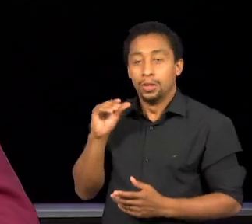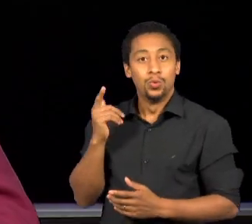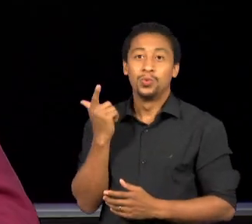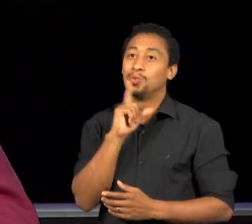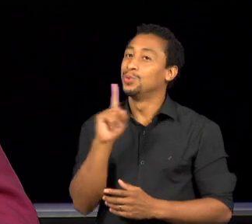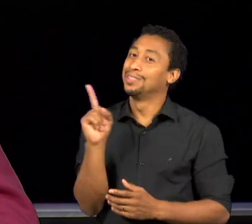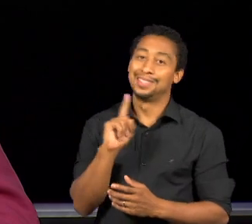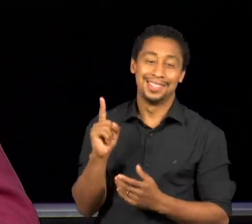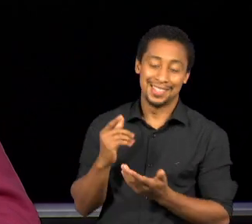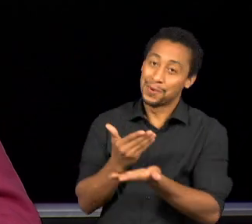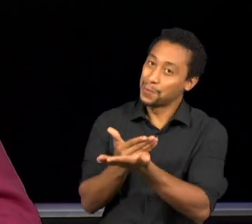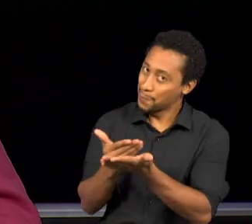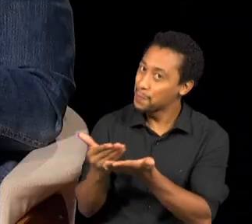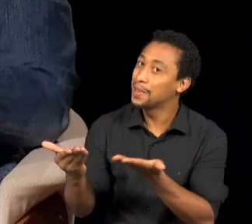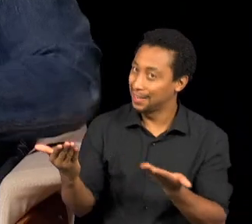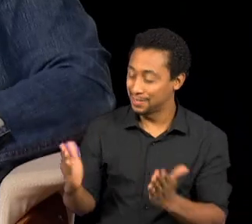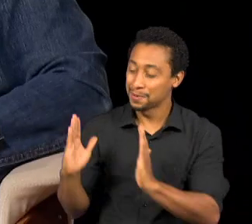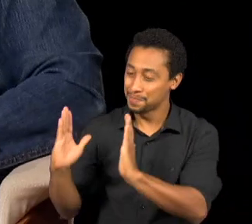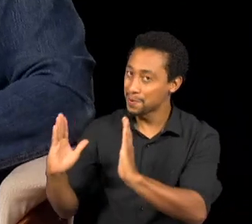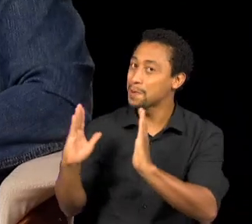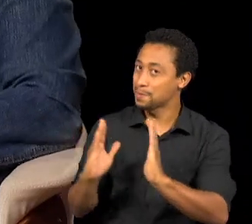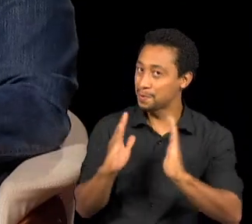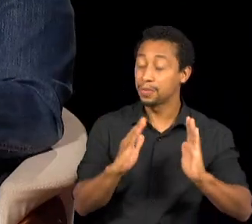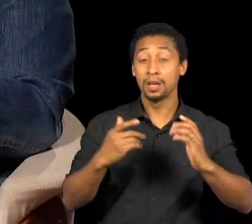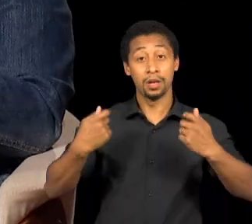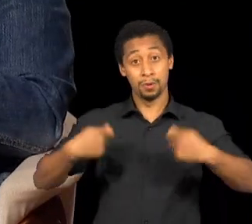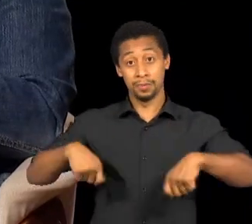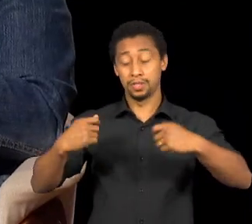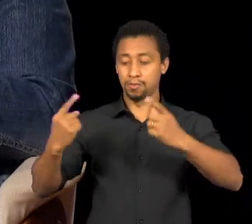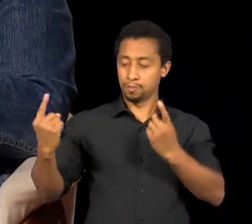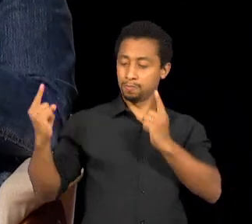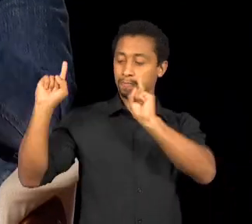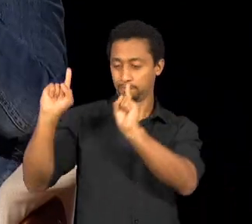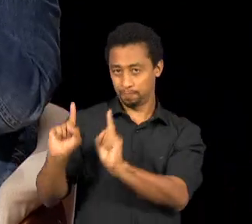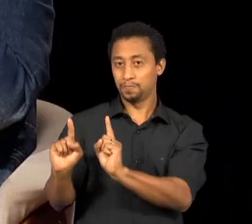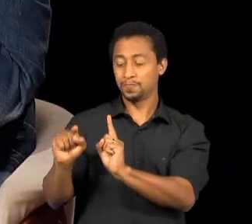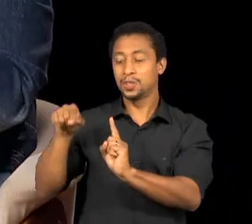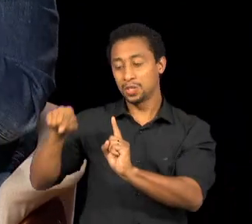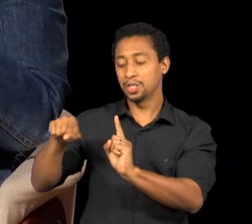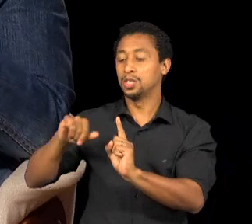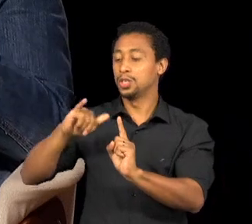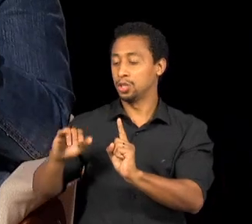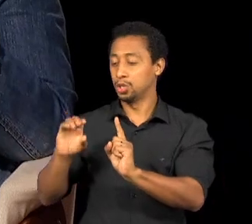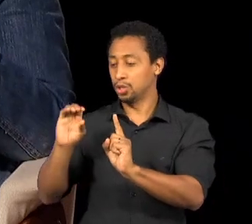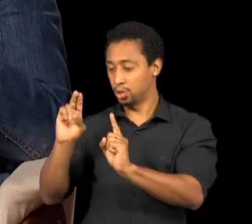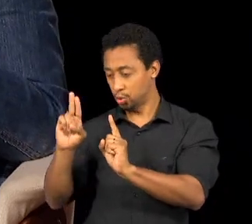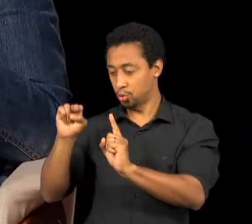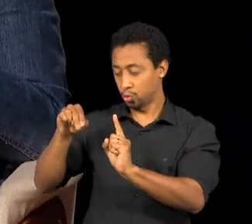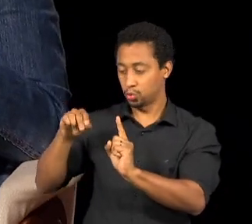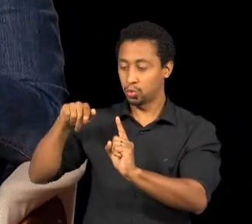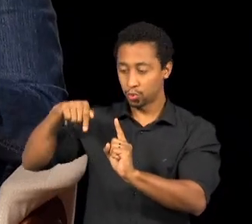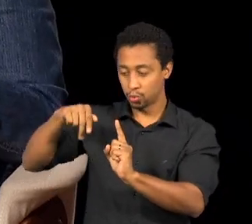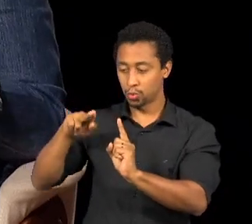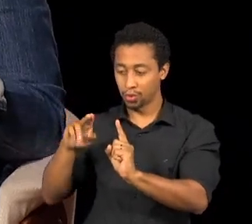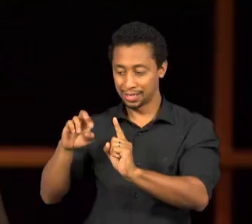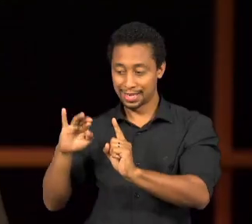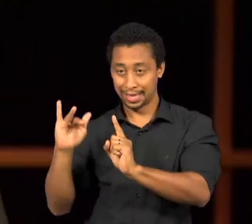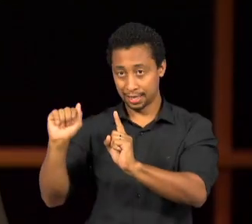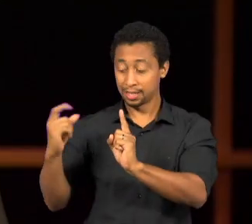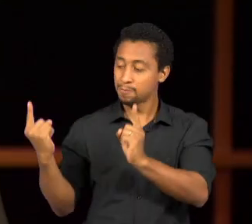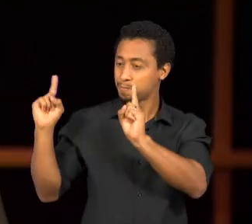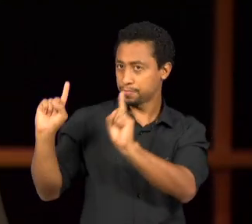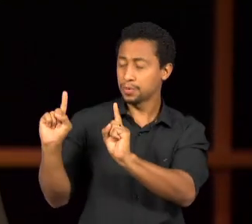Quito Junqueira, sabe? E eu tinha que fazer umas cenas assim, e a minha voz era... Se a gente até